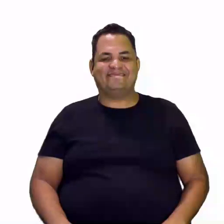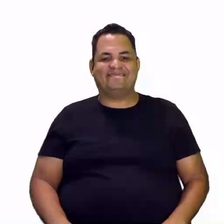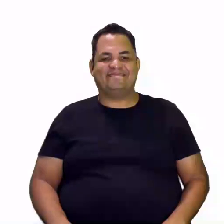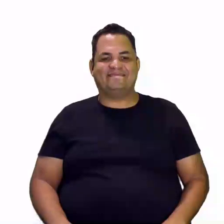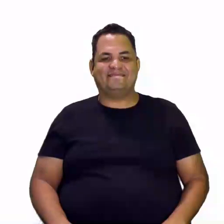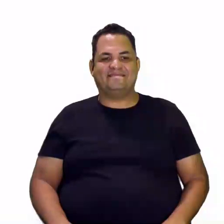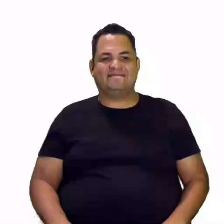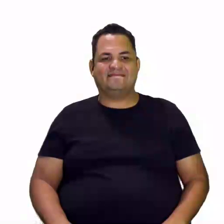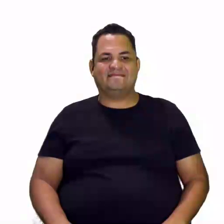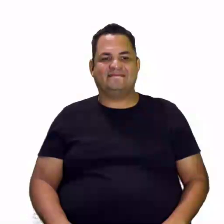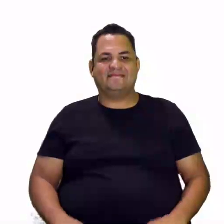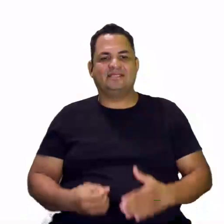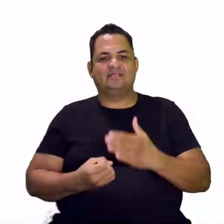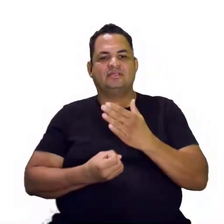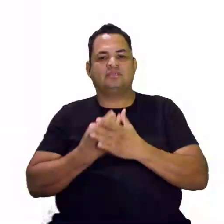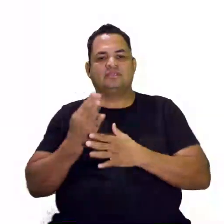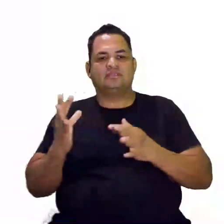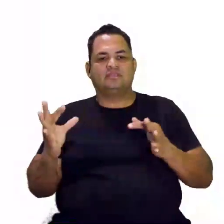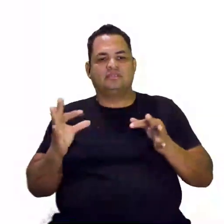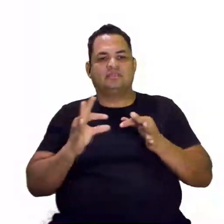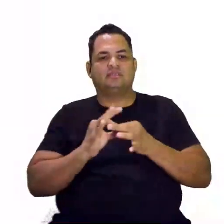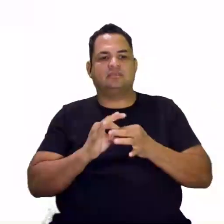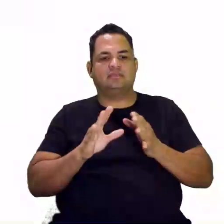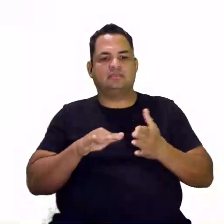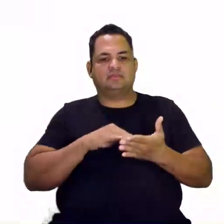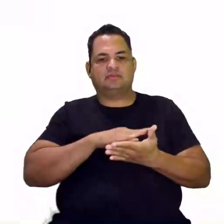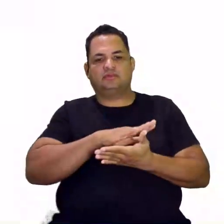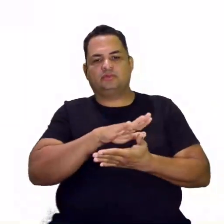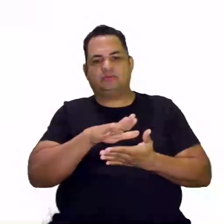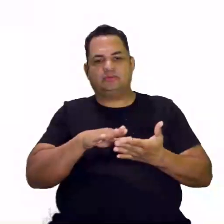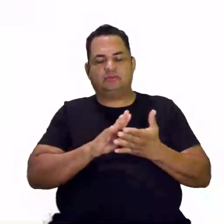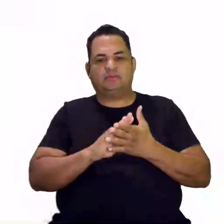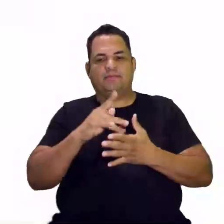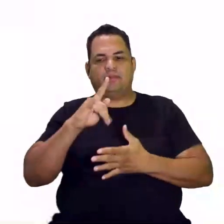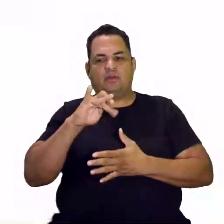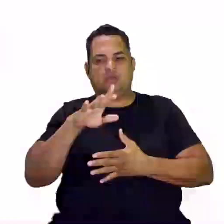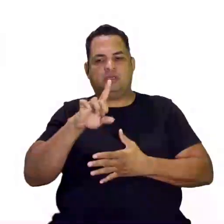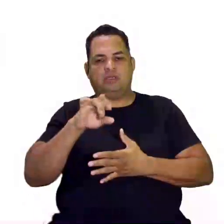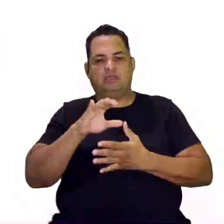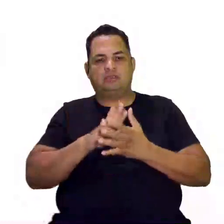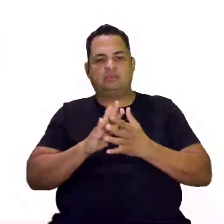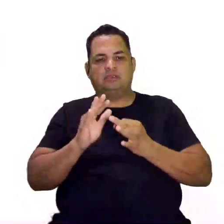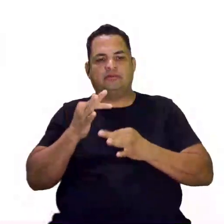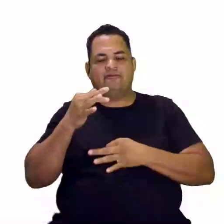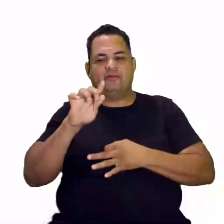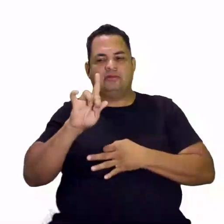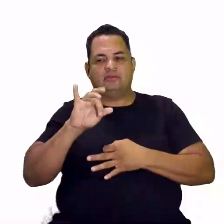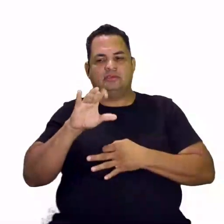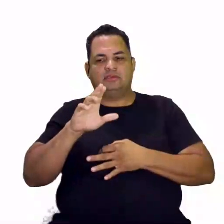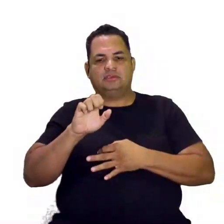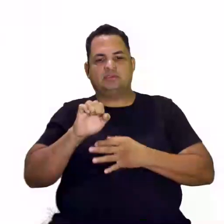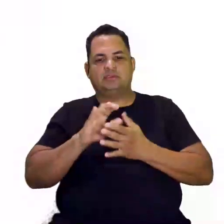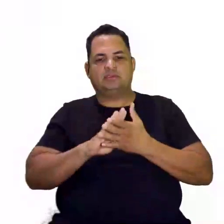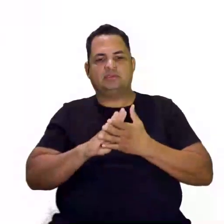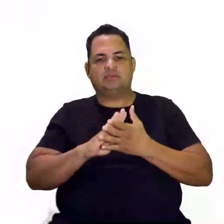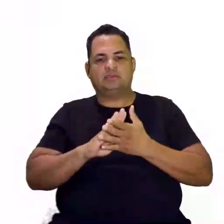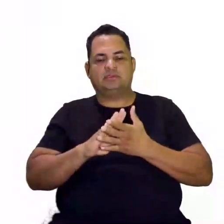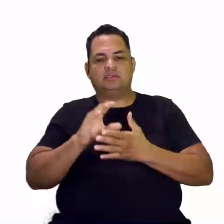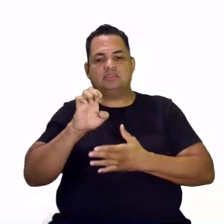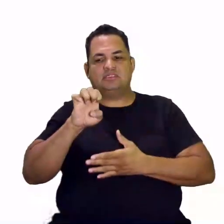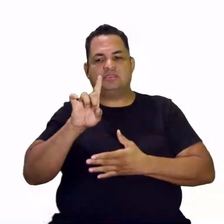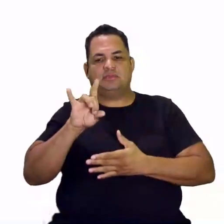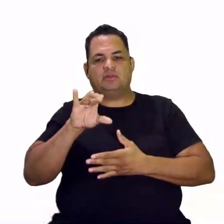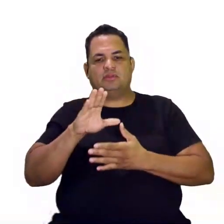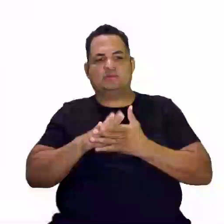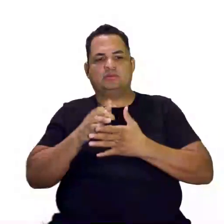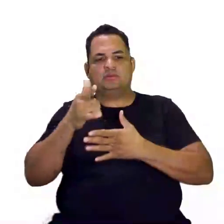Então, olha lá, de novo. Sua origem está associada ao englobamento de um procarionte fotossintetizante em